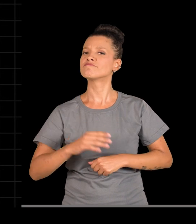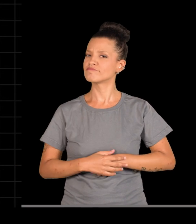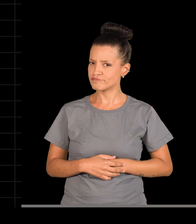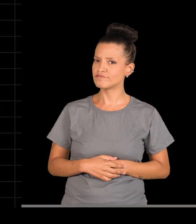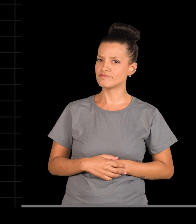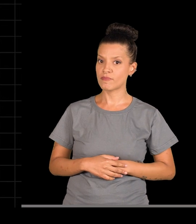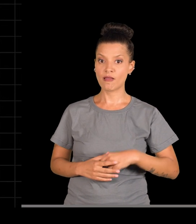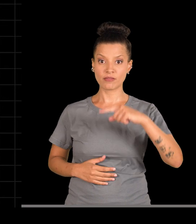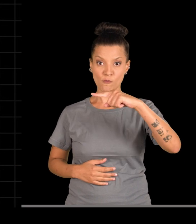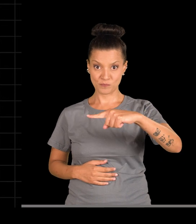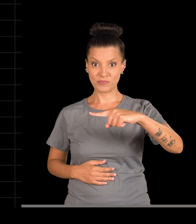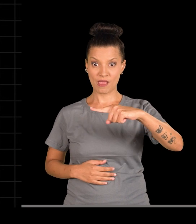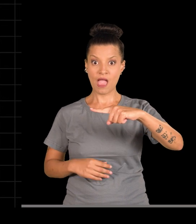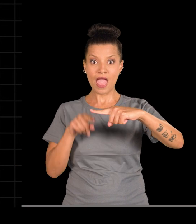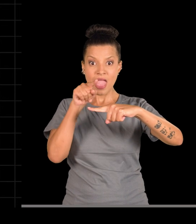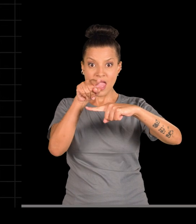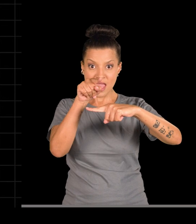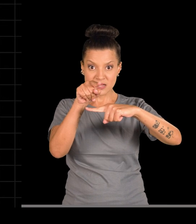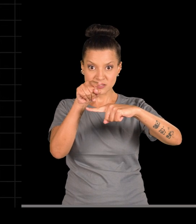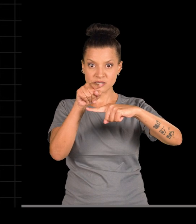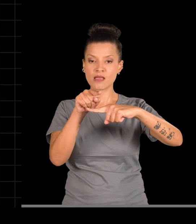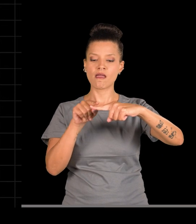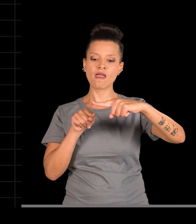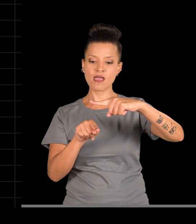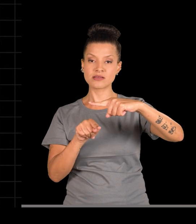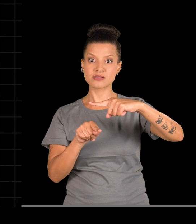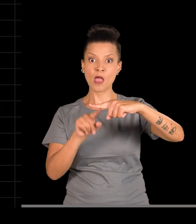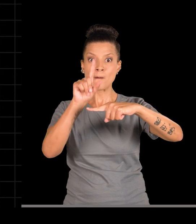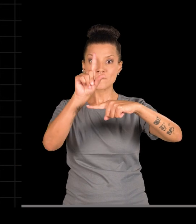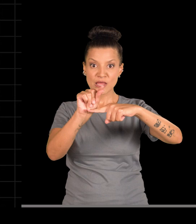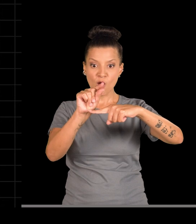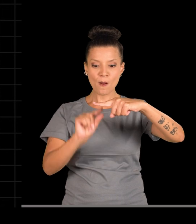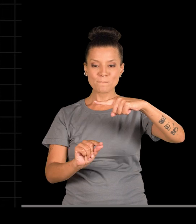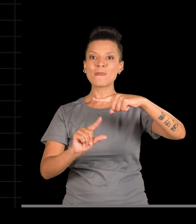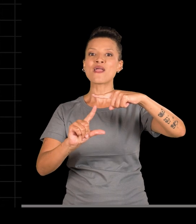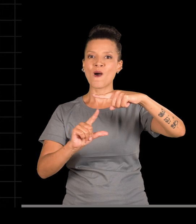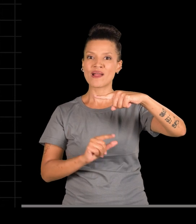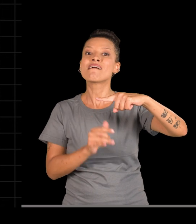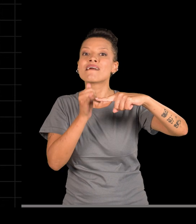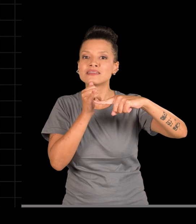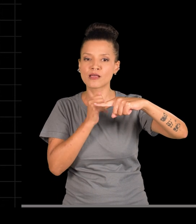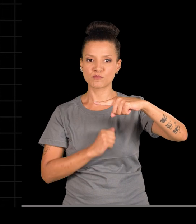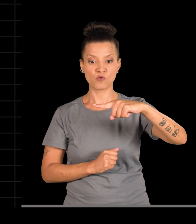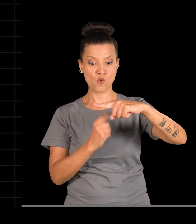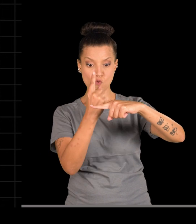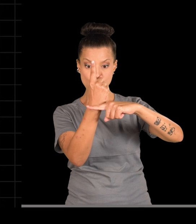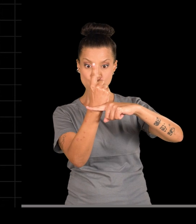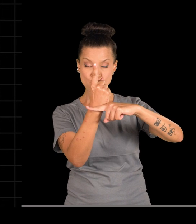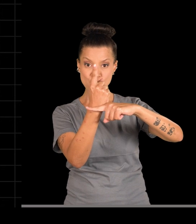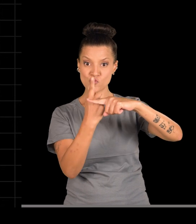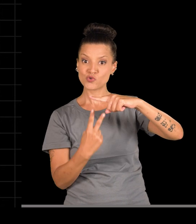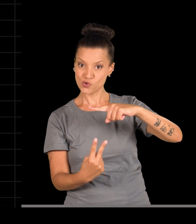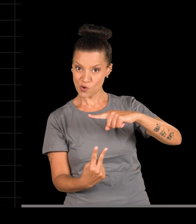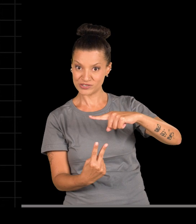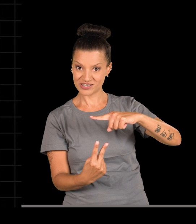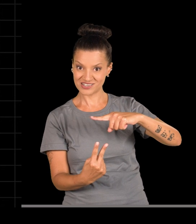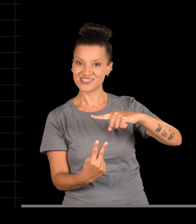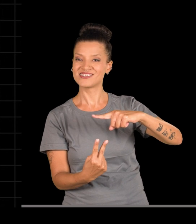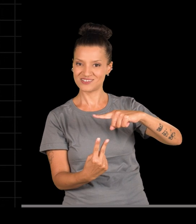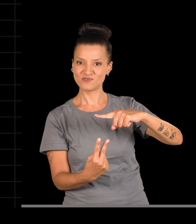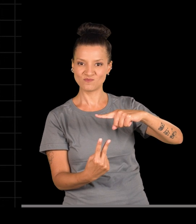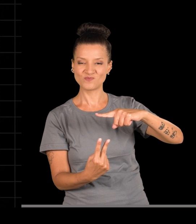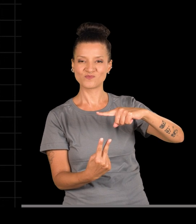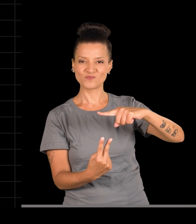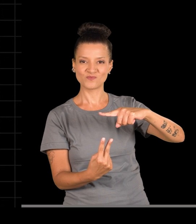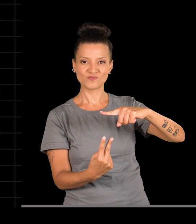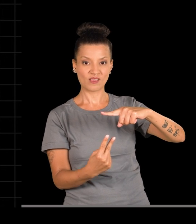numerador da fração, a parte de cima, é menor que o denominador. Por exemplo, aqui, a fração 1 sobre 2. O 1, no caso, está fazendo o